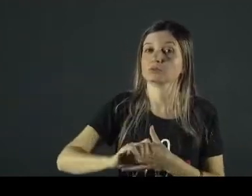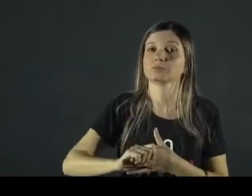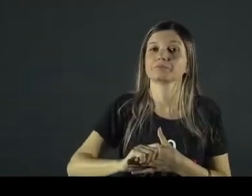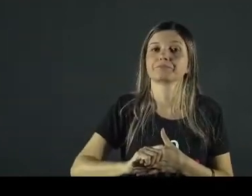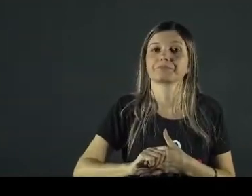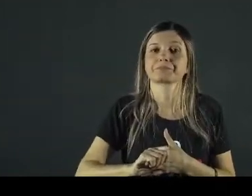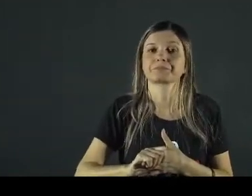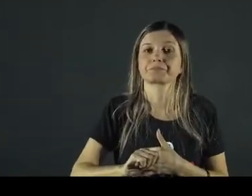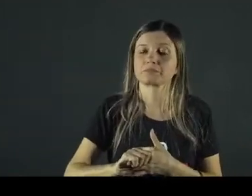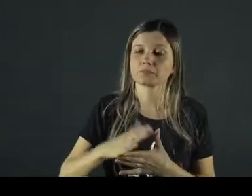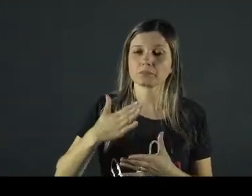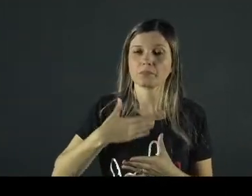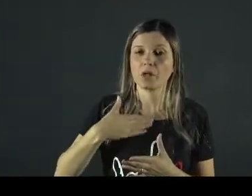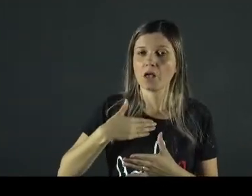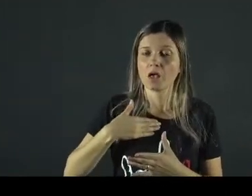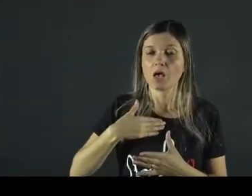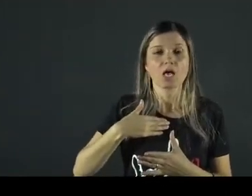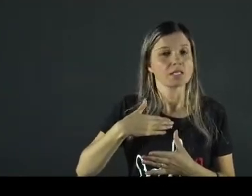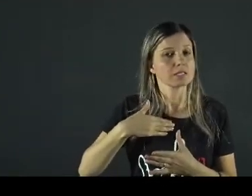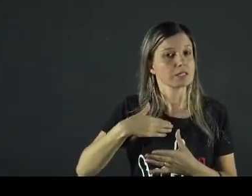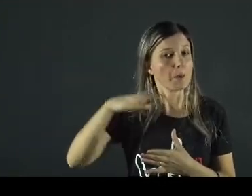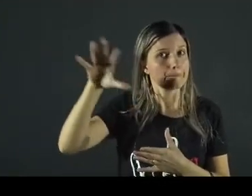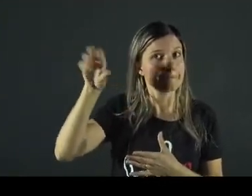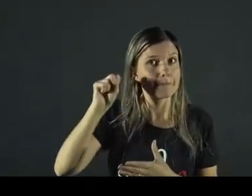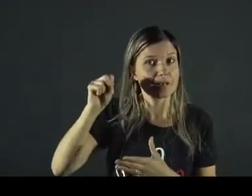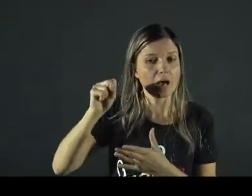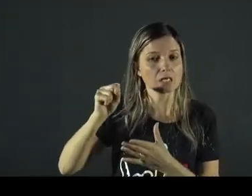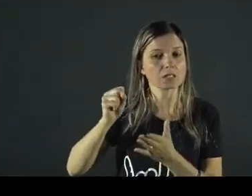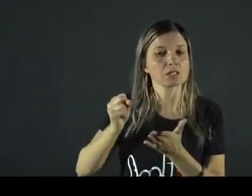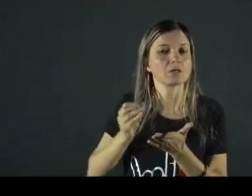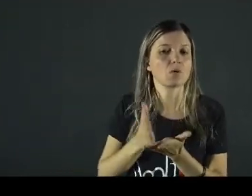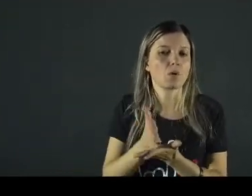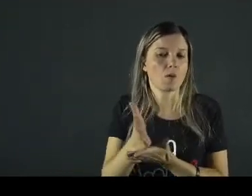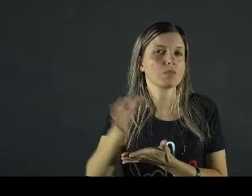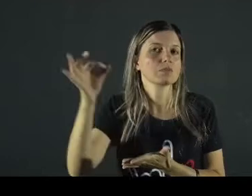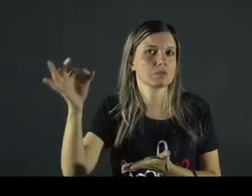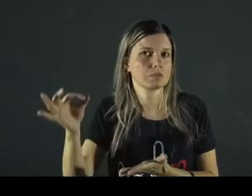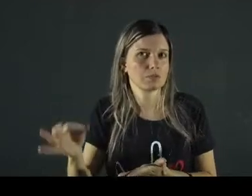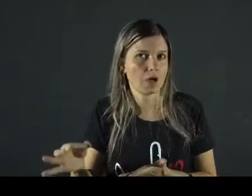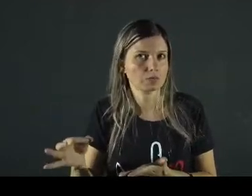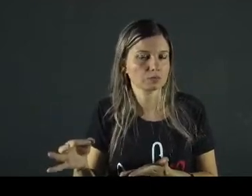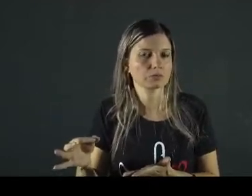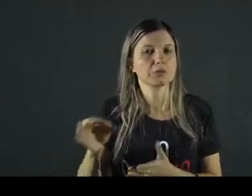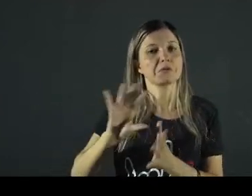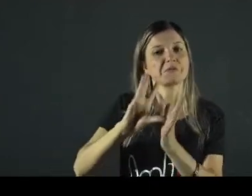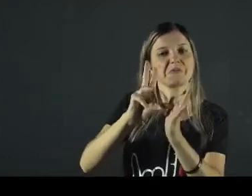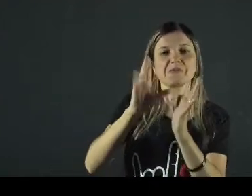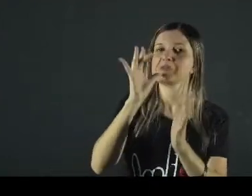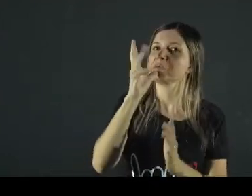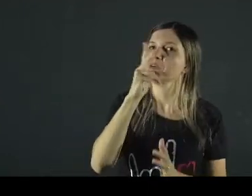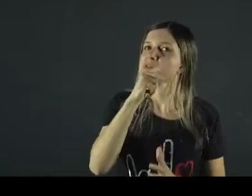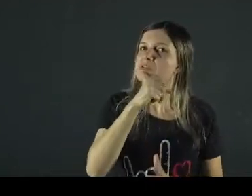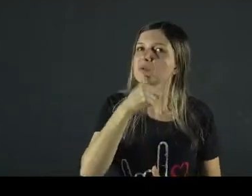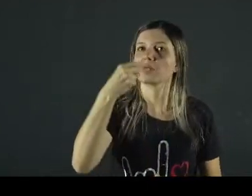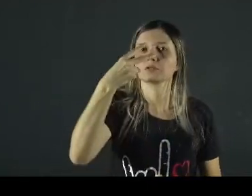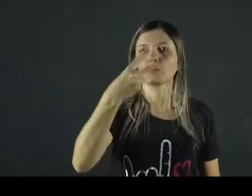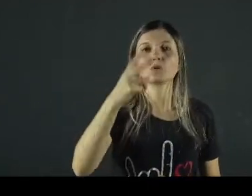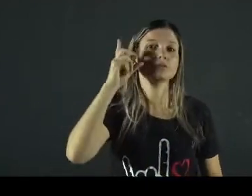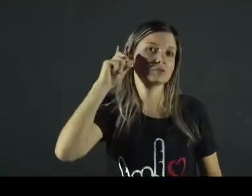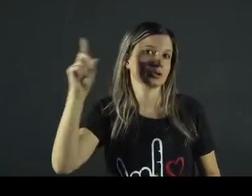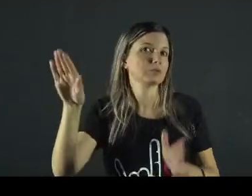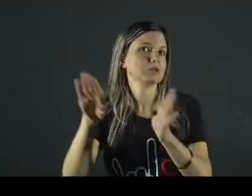Só que se eu fosse pela estrada original, eu ia demorar 2 dias para chegar em Limoeiro do